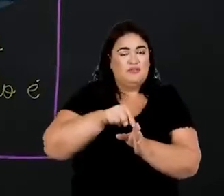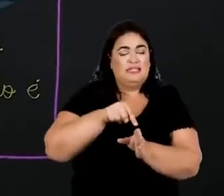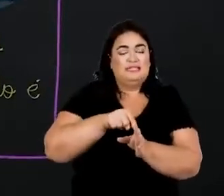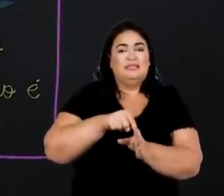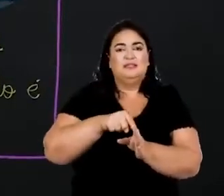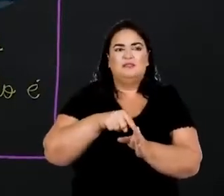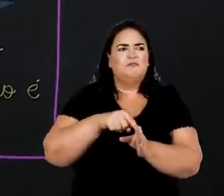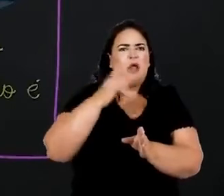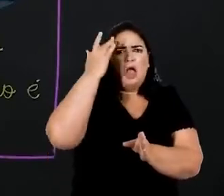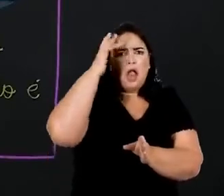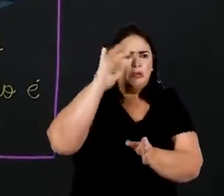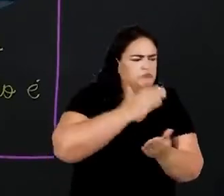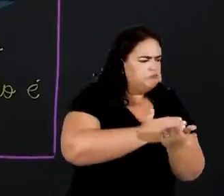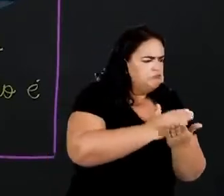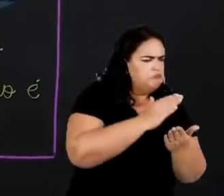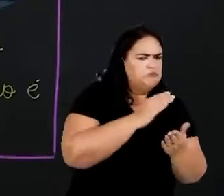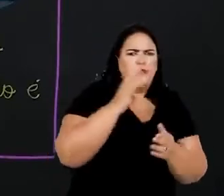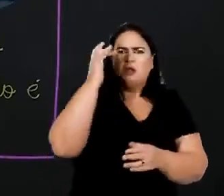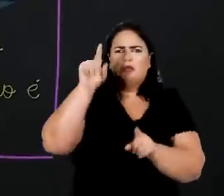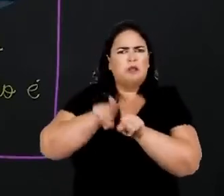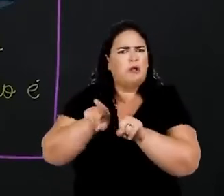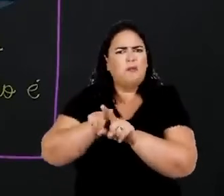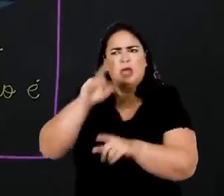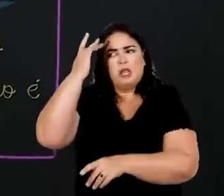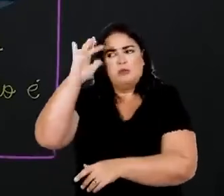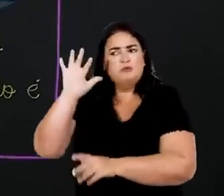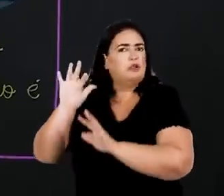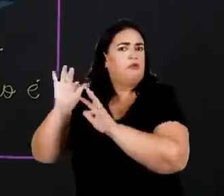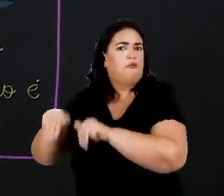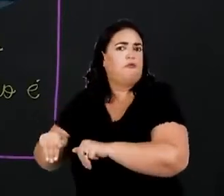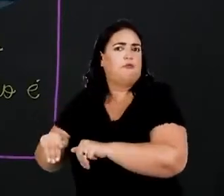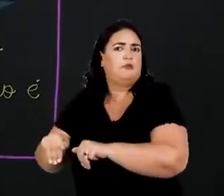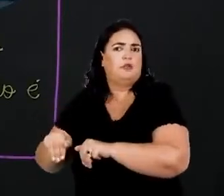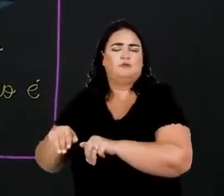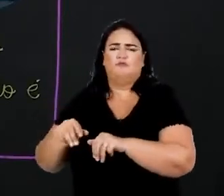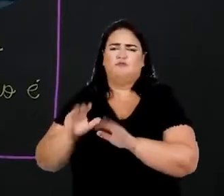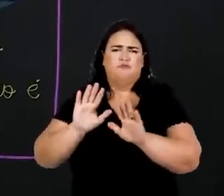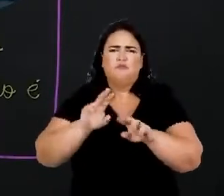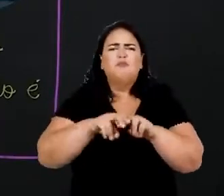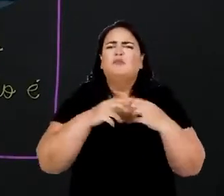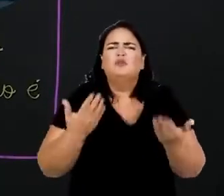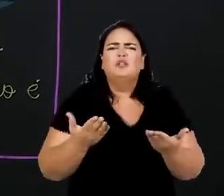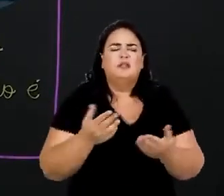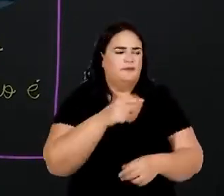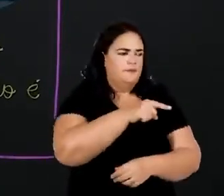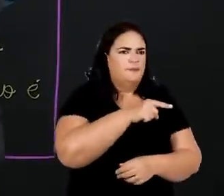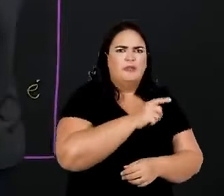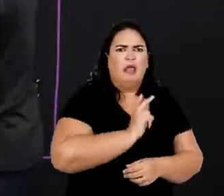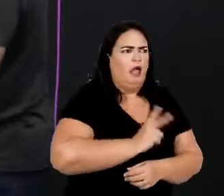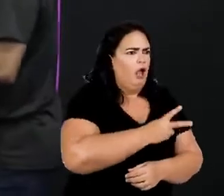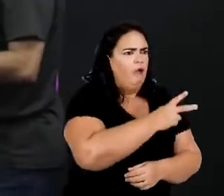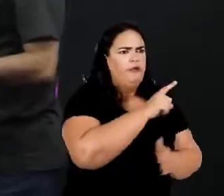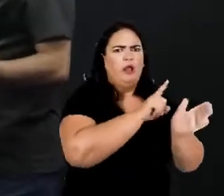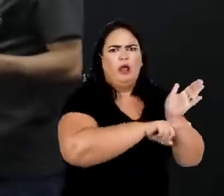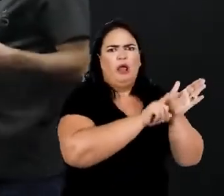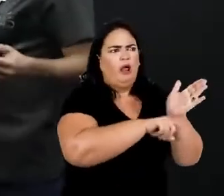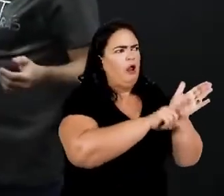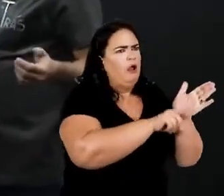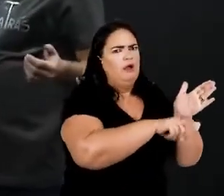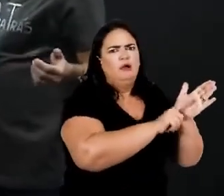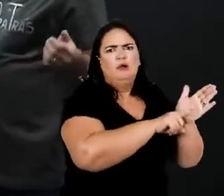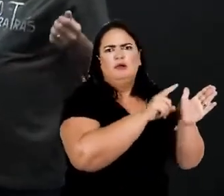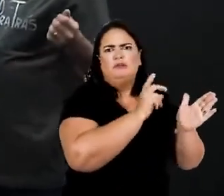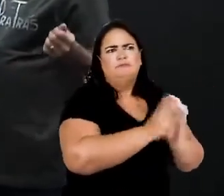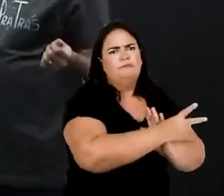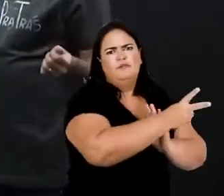nem onde ele começa e nem dele termina por quê Porque ele vem do infinito os negativos e vai